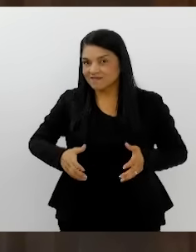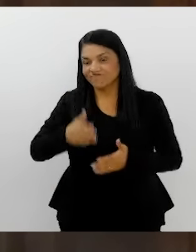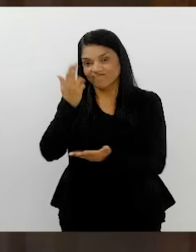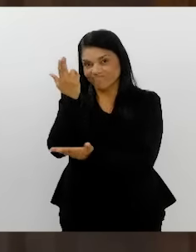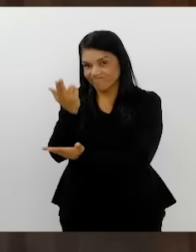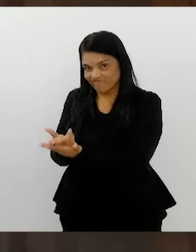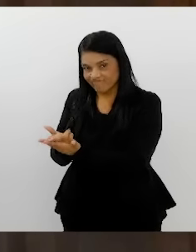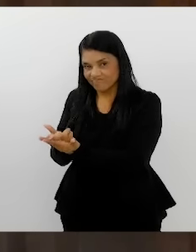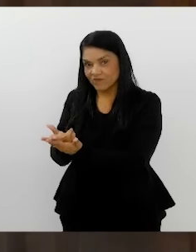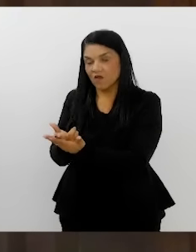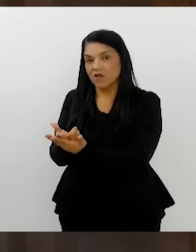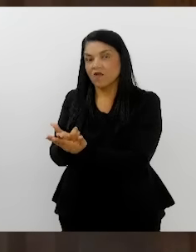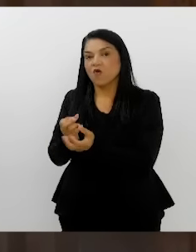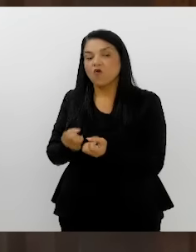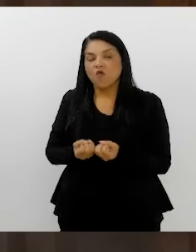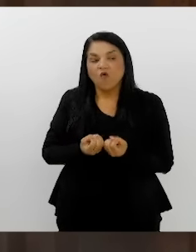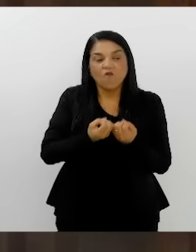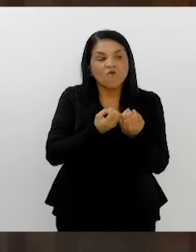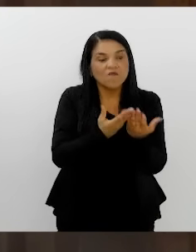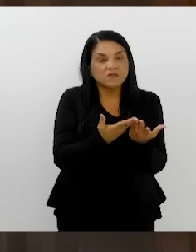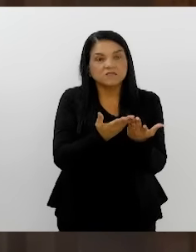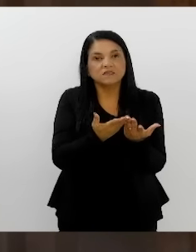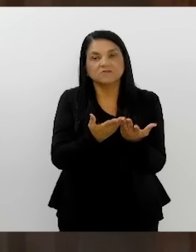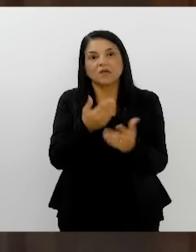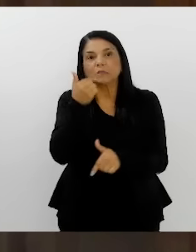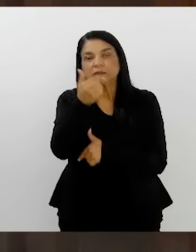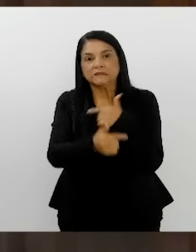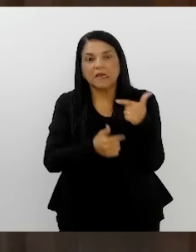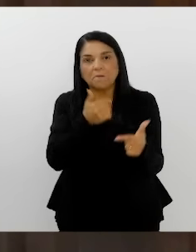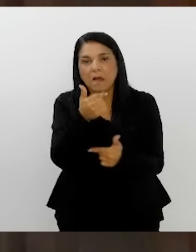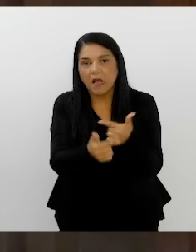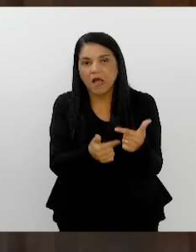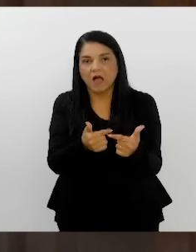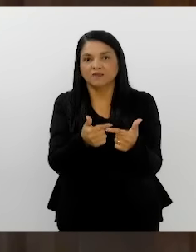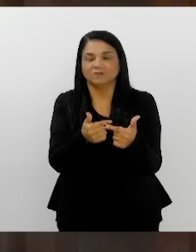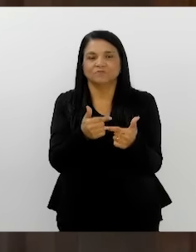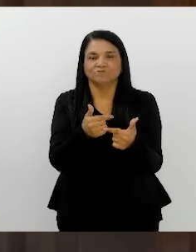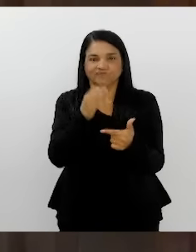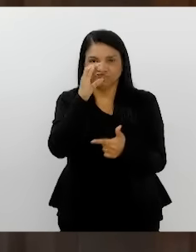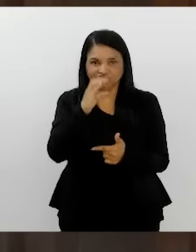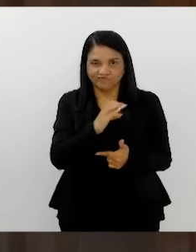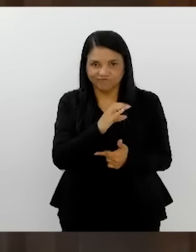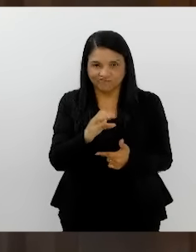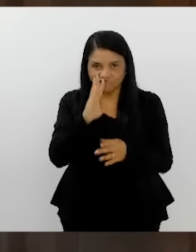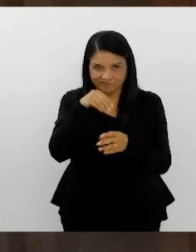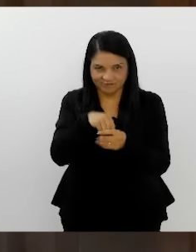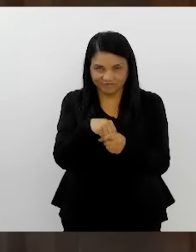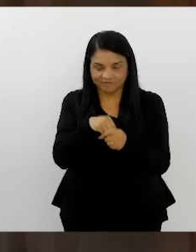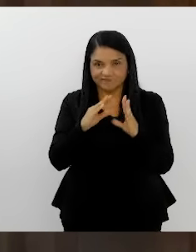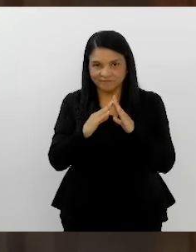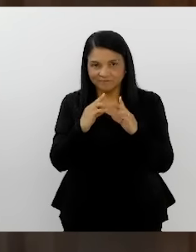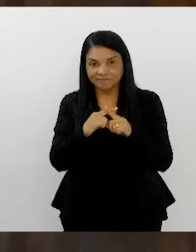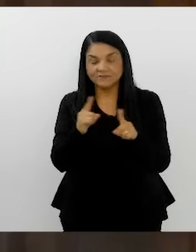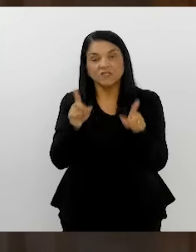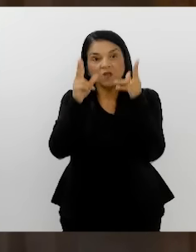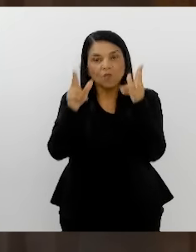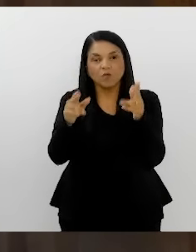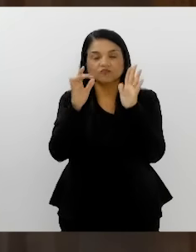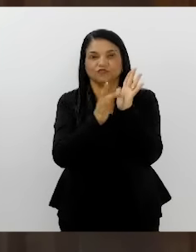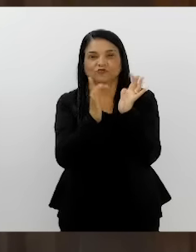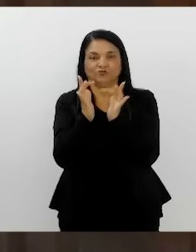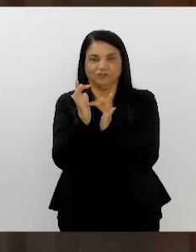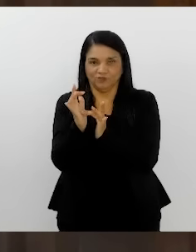oferecendo o quê? O sangue dele. Assim como nosso Senhor Jesus Cristo deu a maior prova dele de amor pela humanidade,